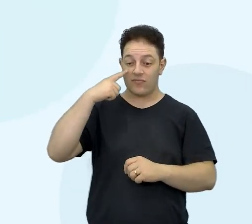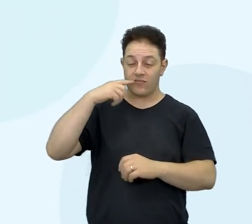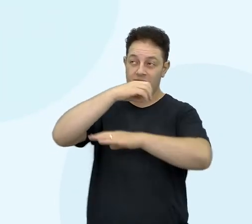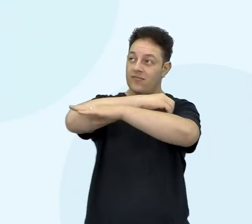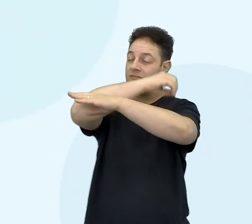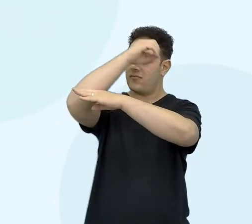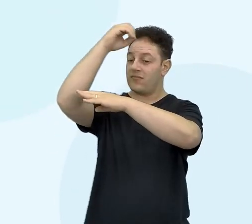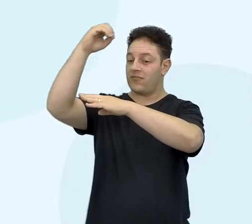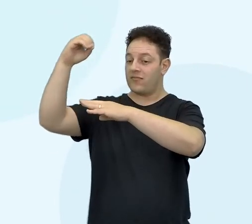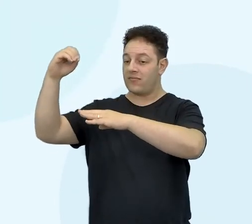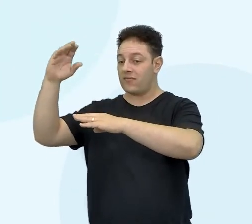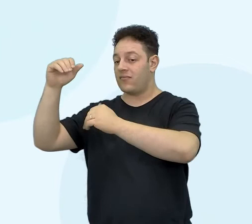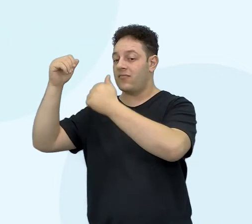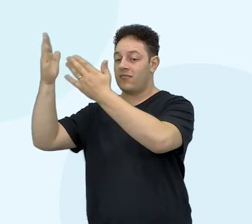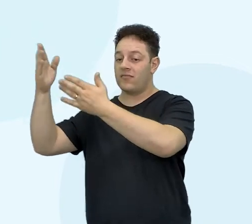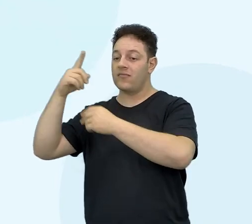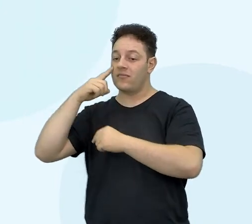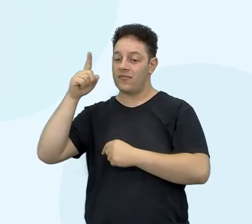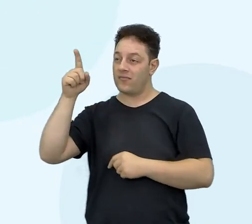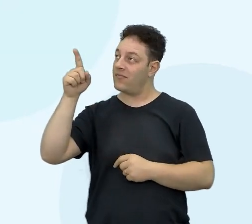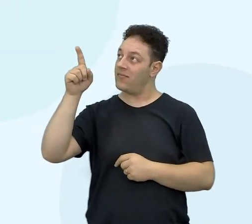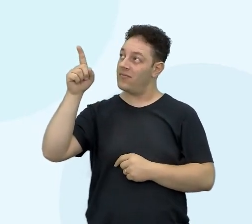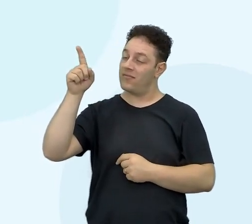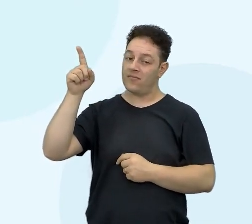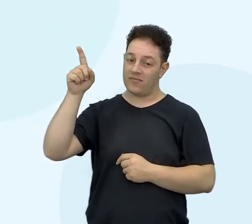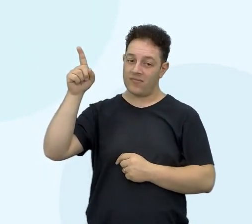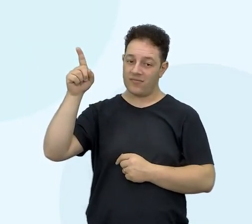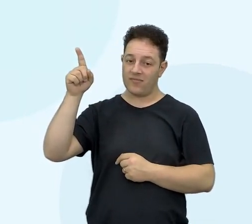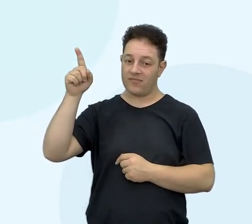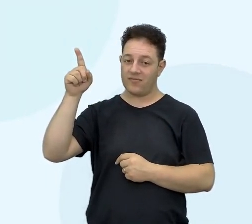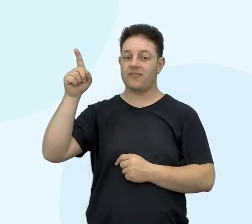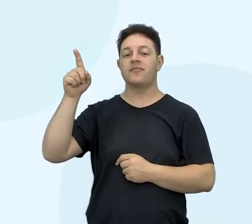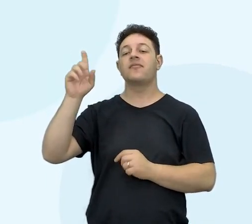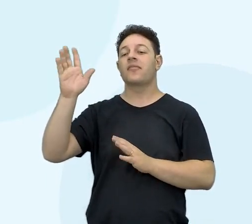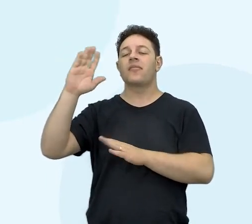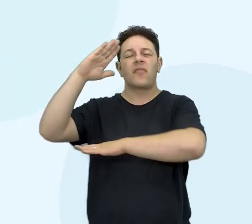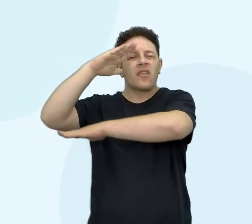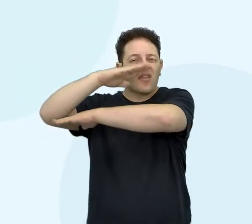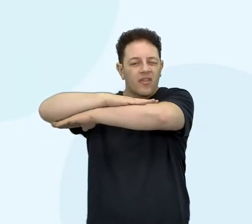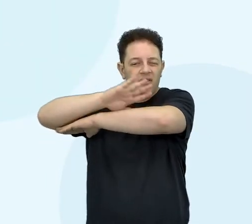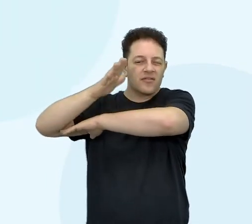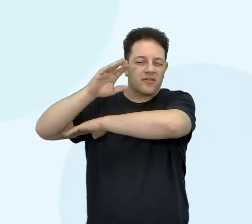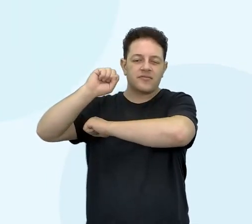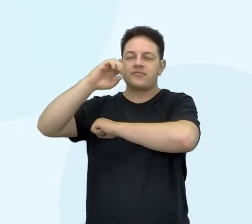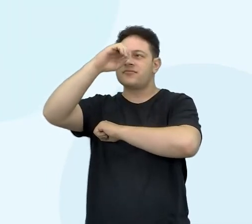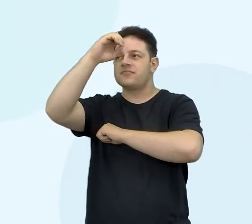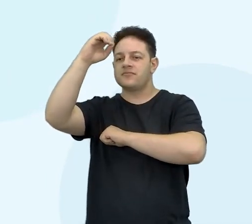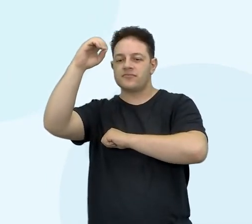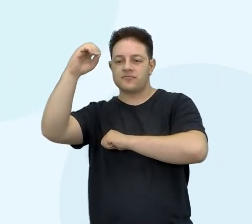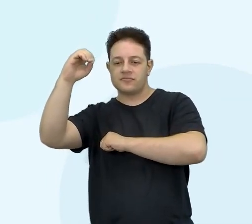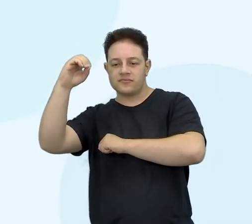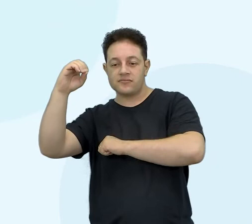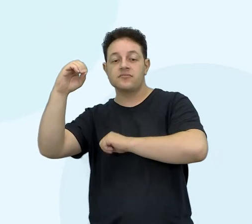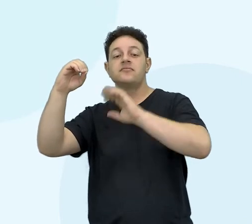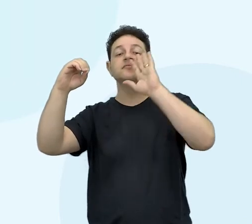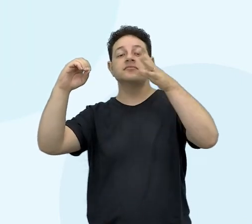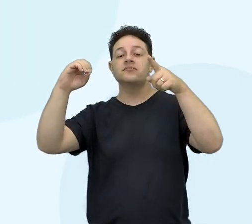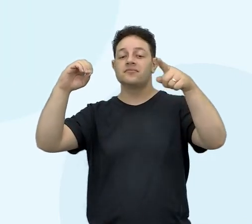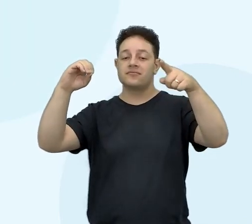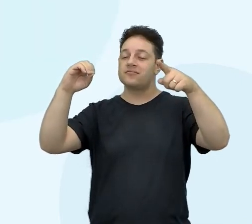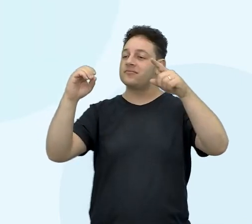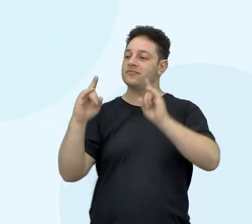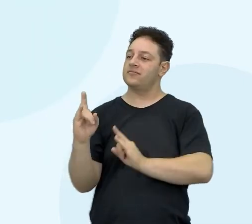extrema, já ganhando aqui o alto da tarde, pode